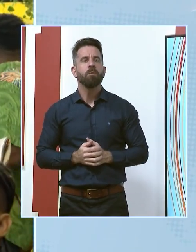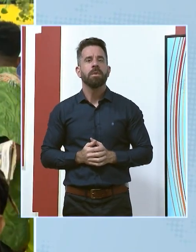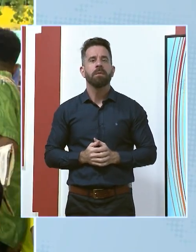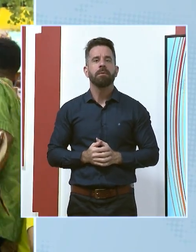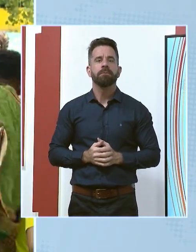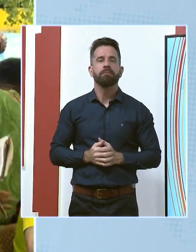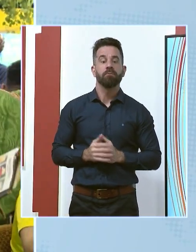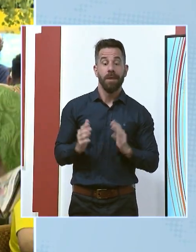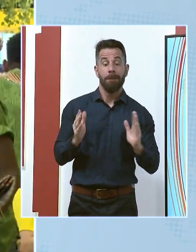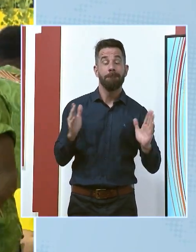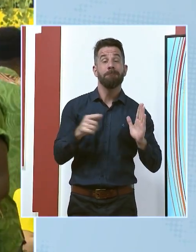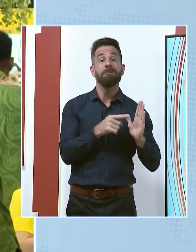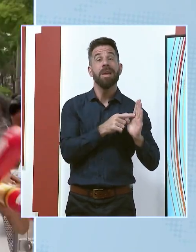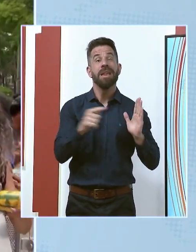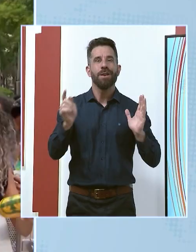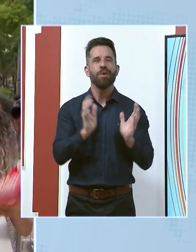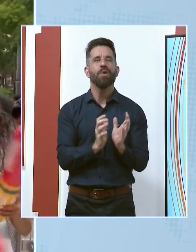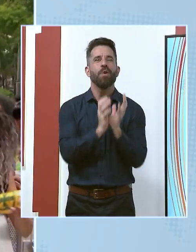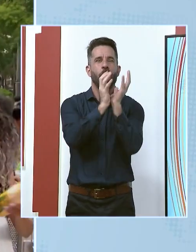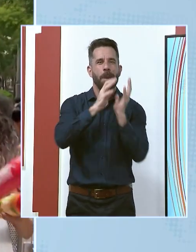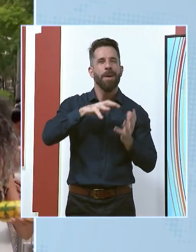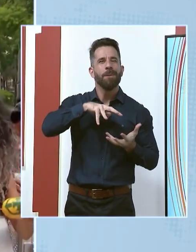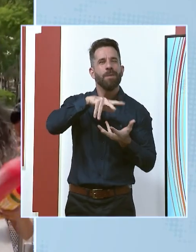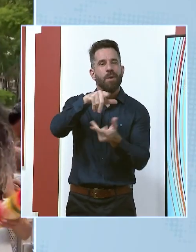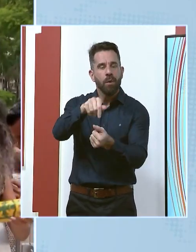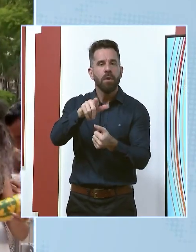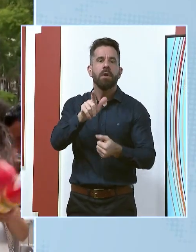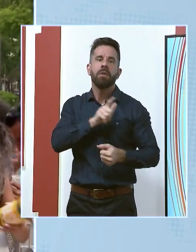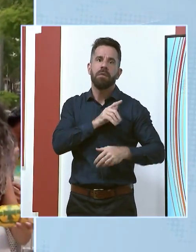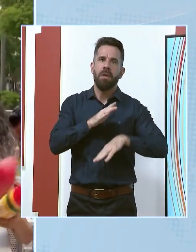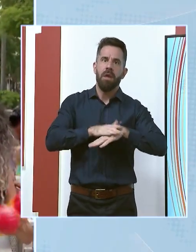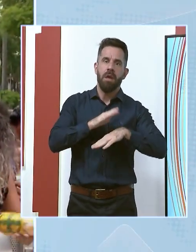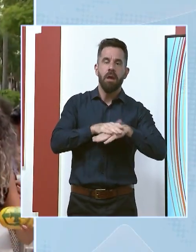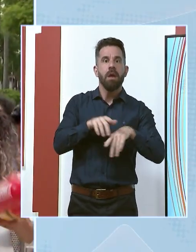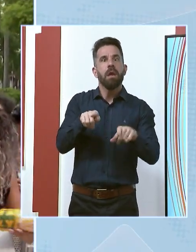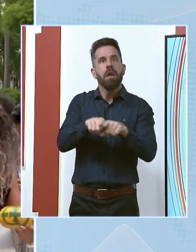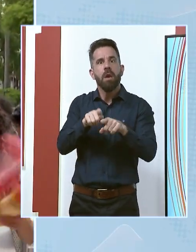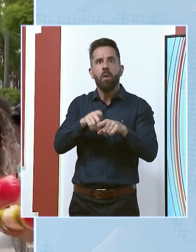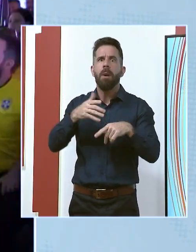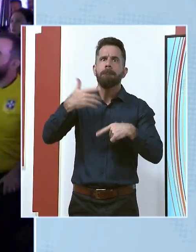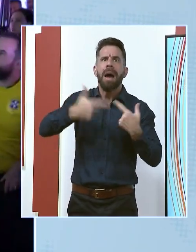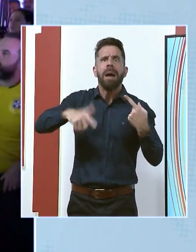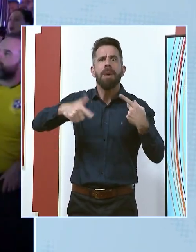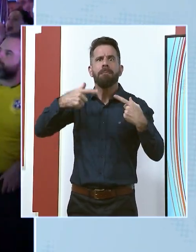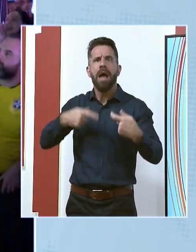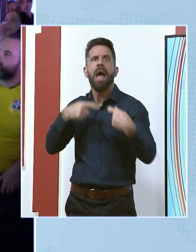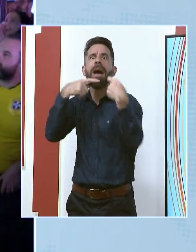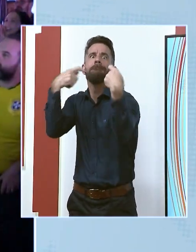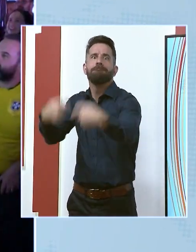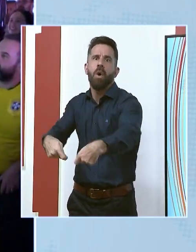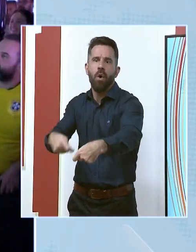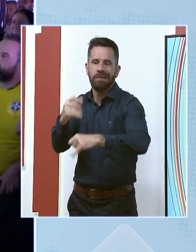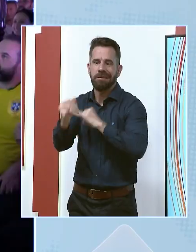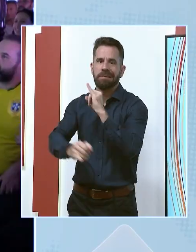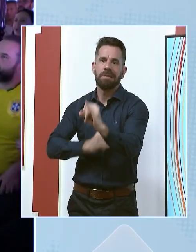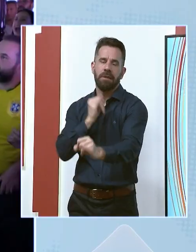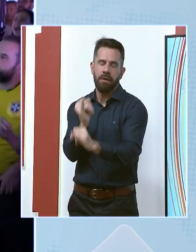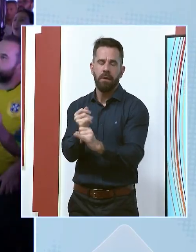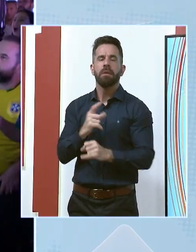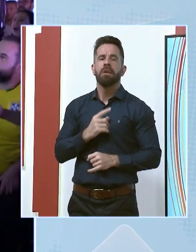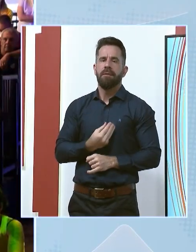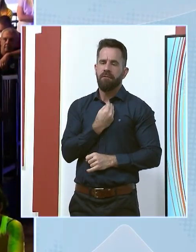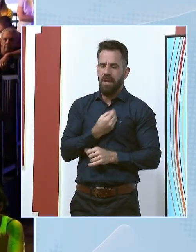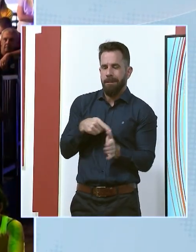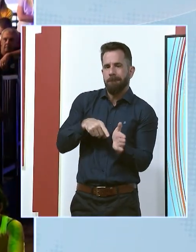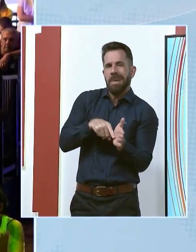O período da Copa do Mundo deve dar um pontapé extra no mercado de apostas. Uma pesquisa da consultoria